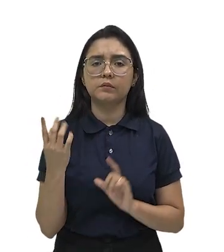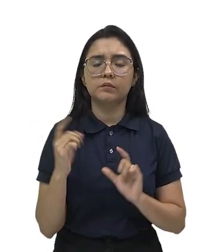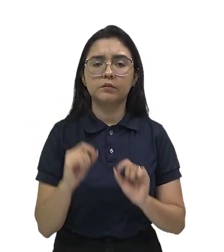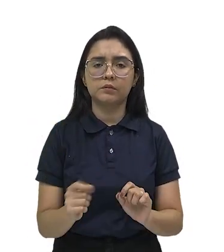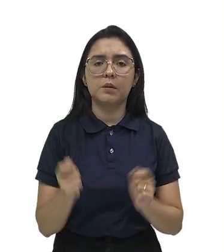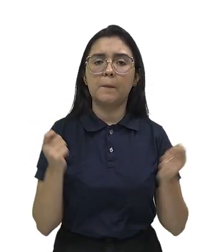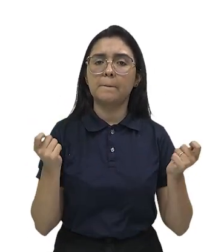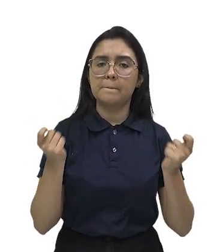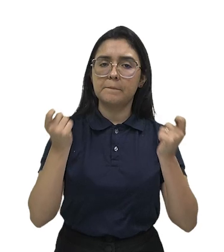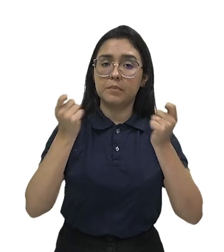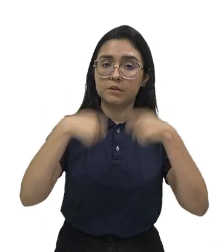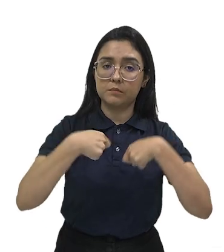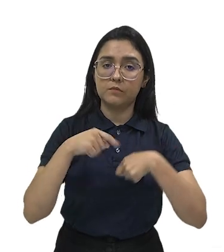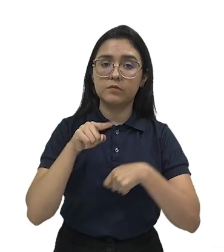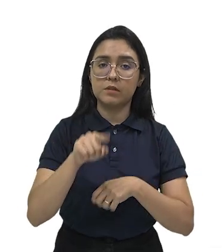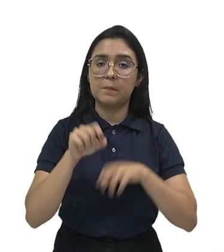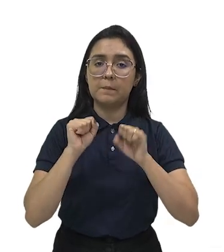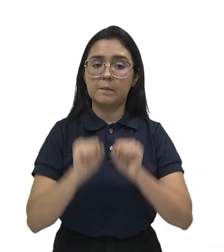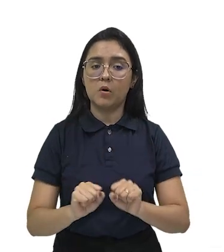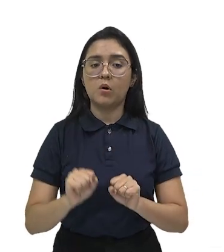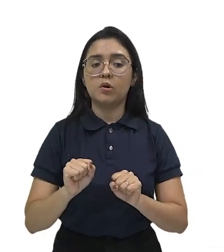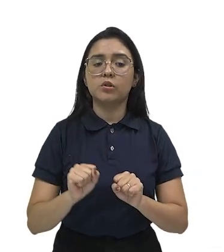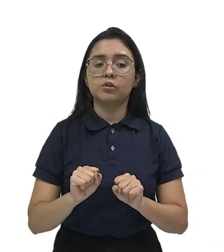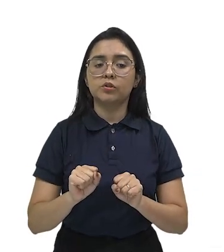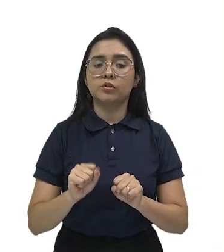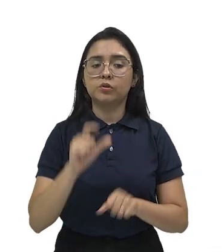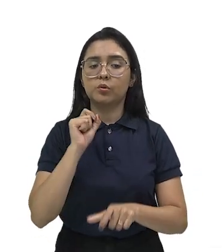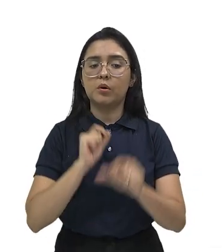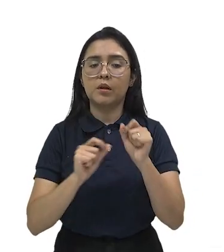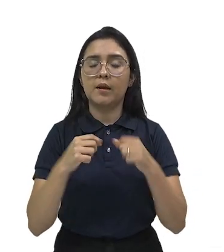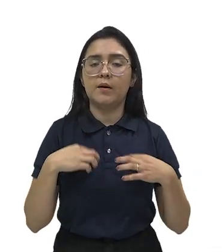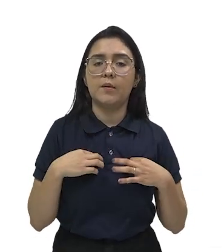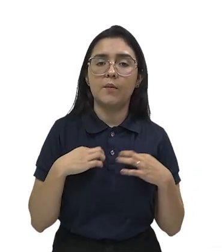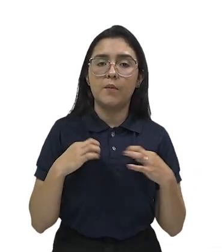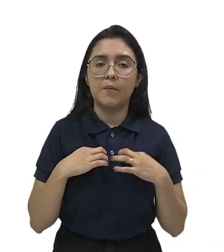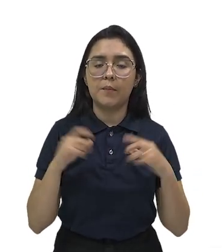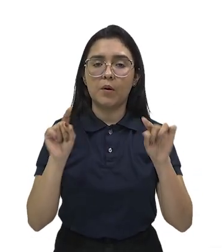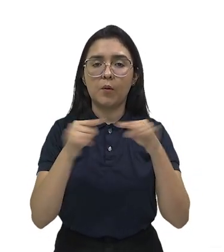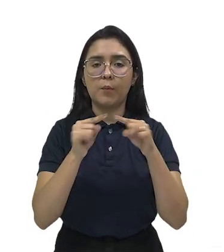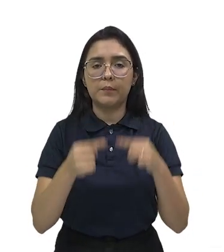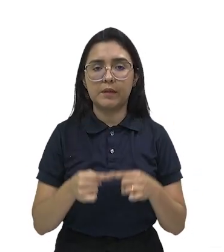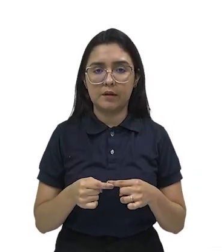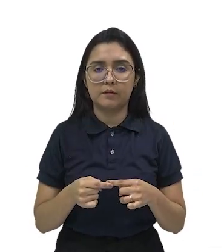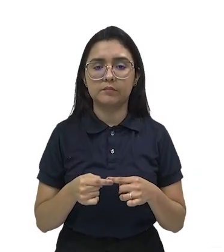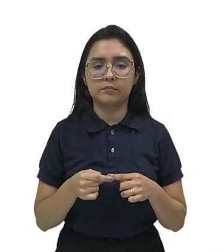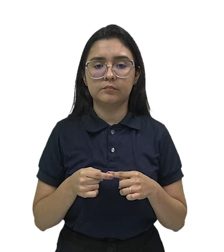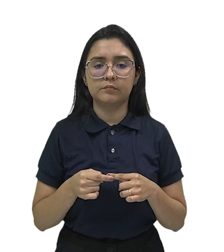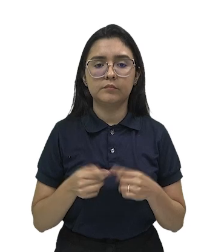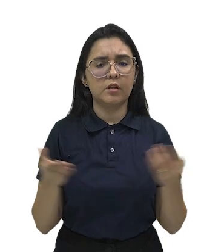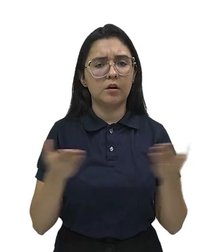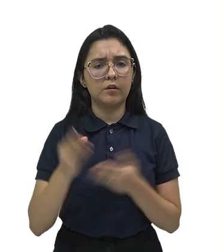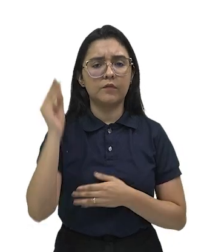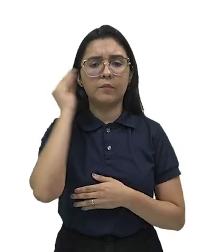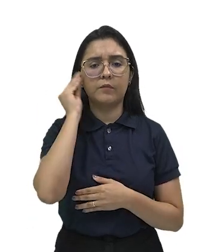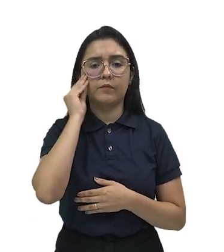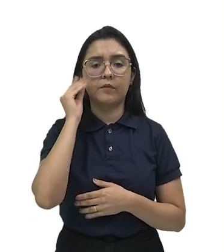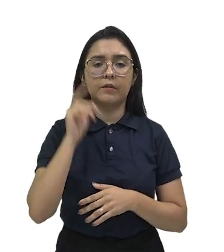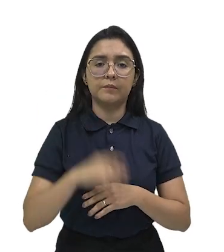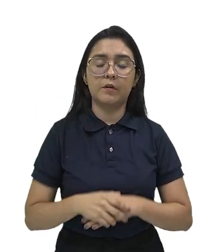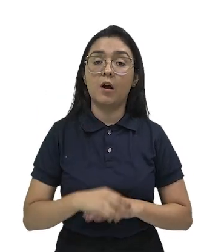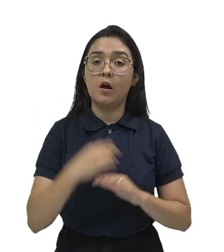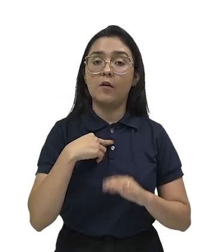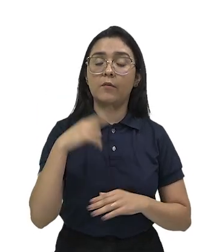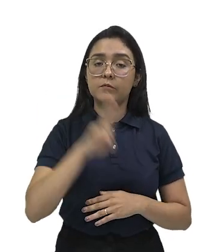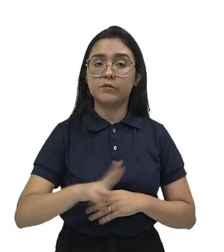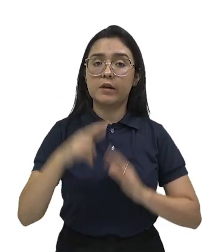de quantas maneiras você pode se vestir, né? Você pode combinar isso aí. Então vamos ao quê?